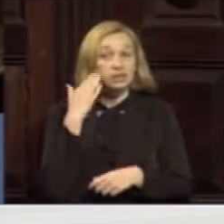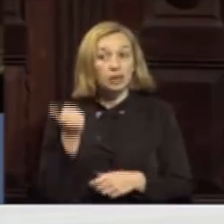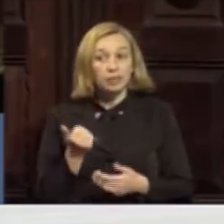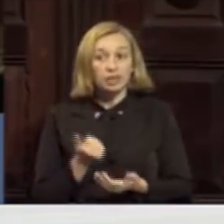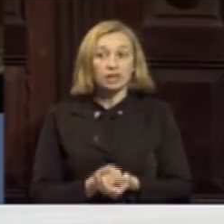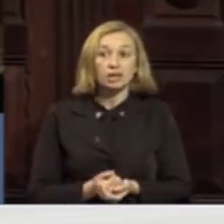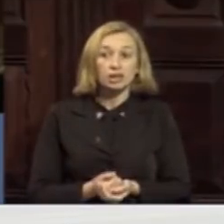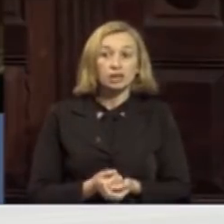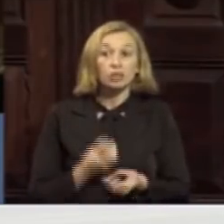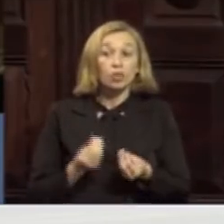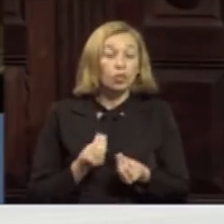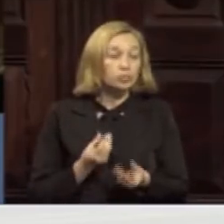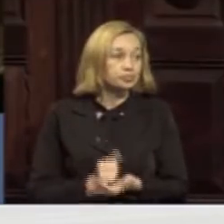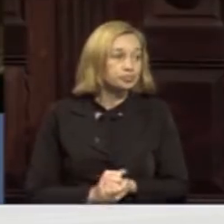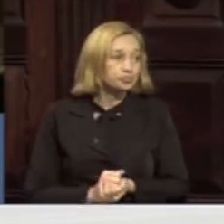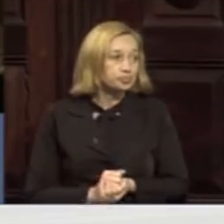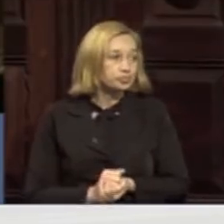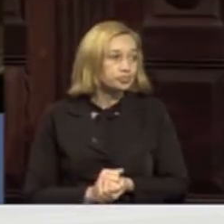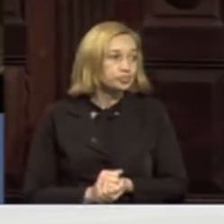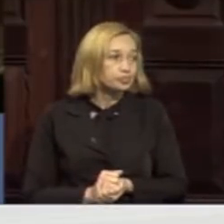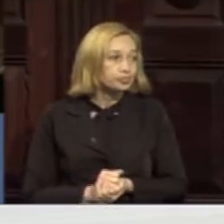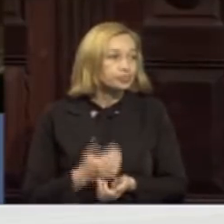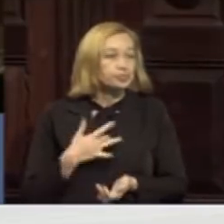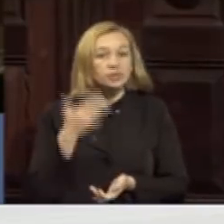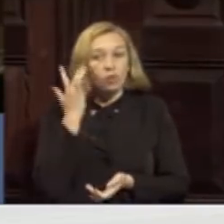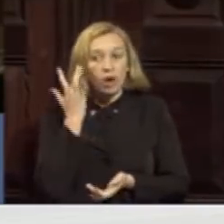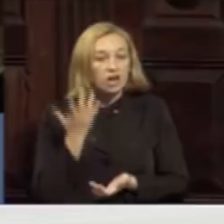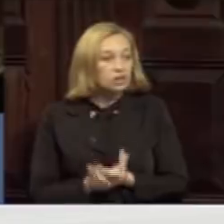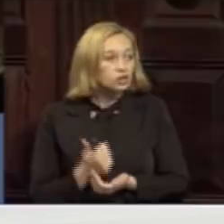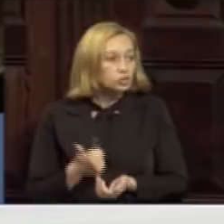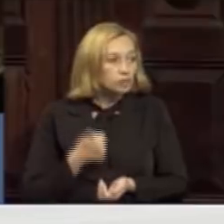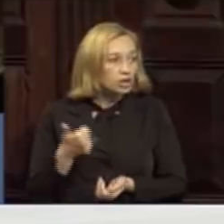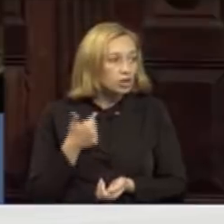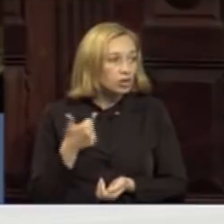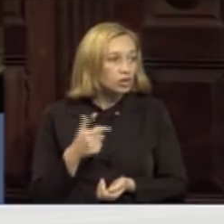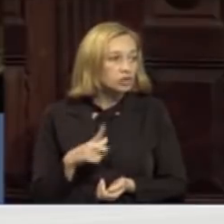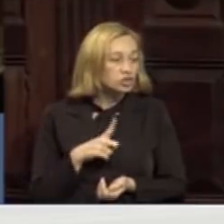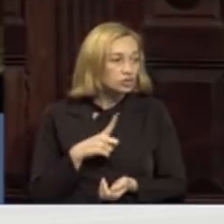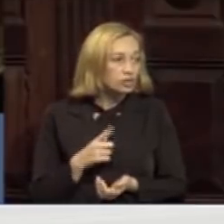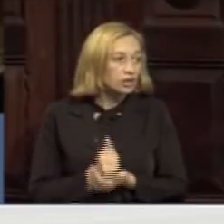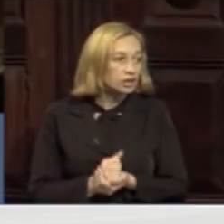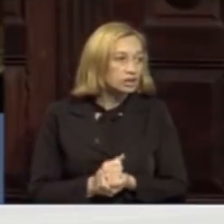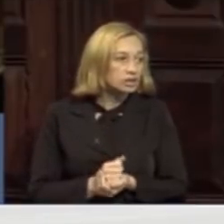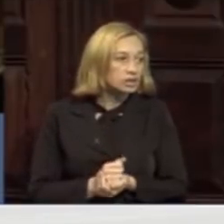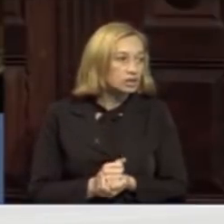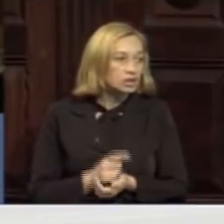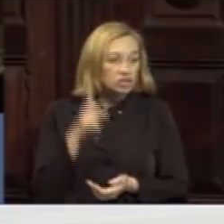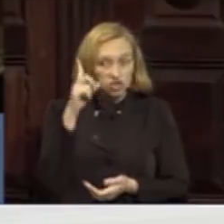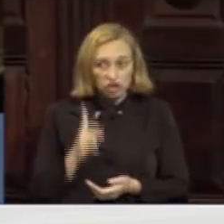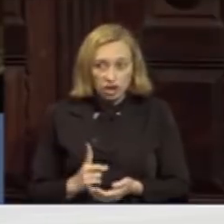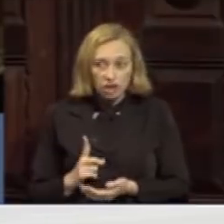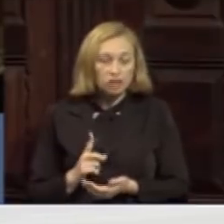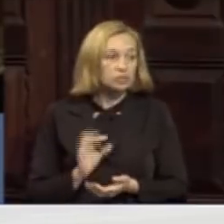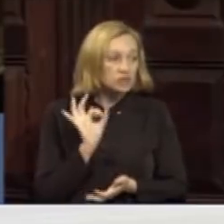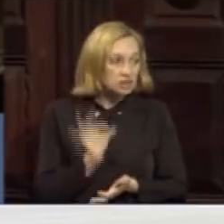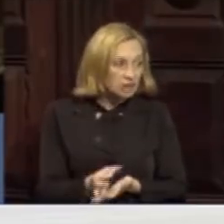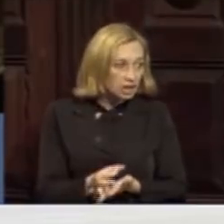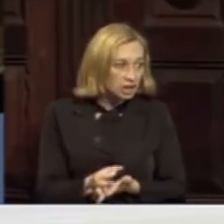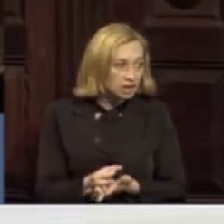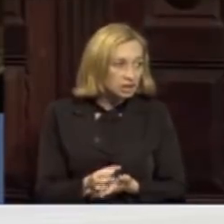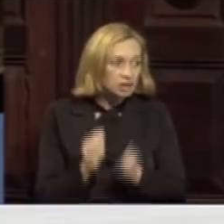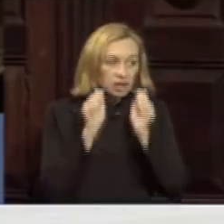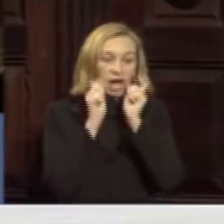suas carreiras. Eu acho que o melhor seria que houvesse um mecanismo que garantisse, um mecanismo formal, legal. A ALERJ